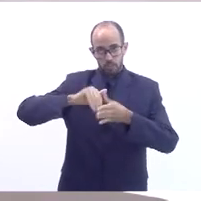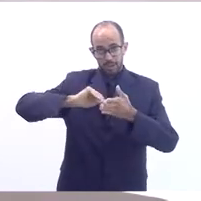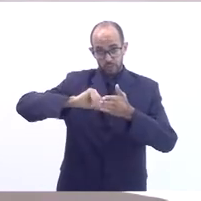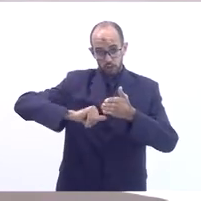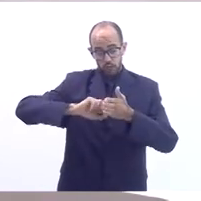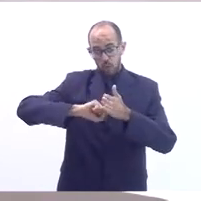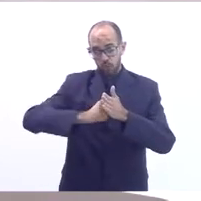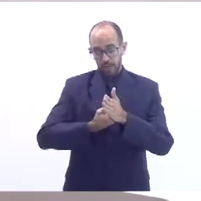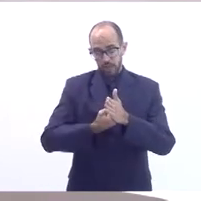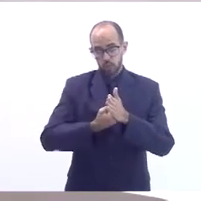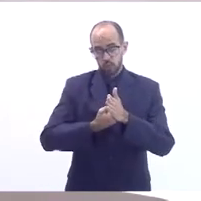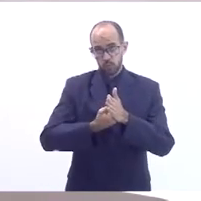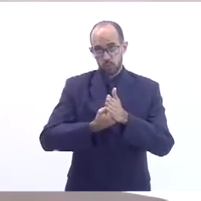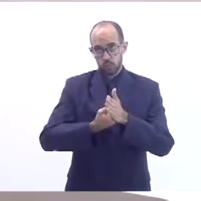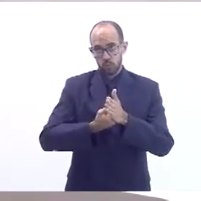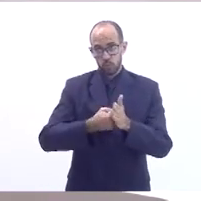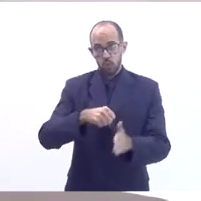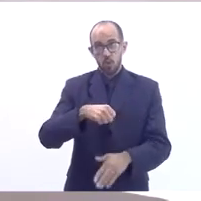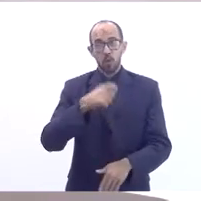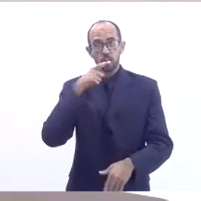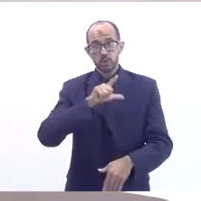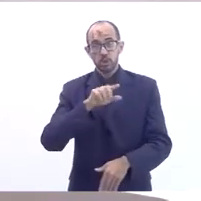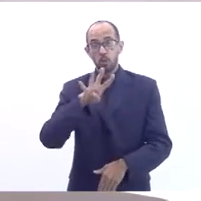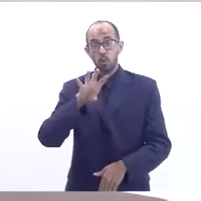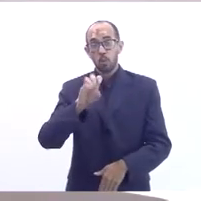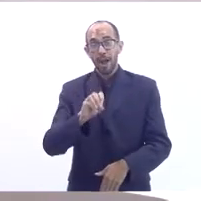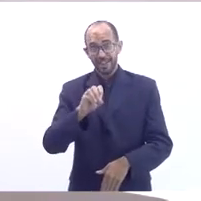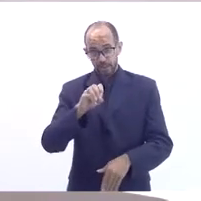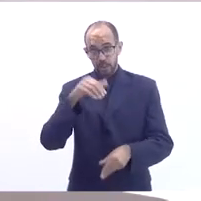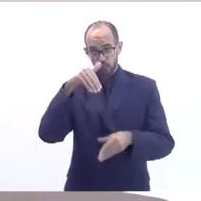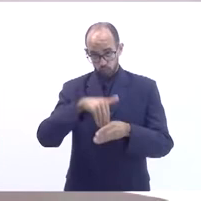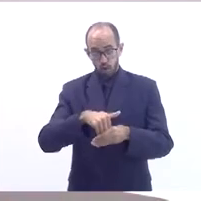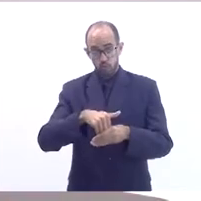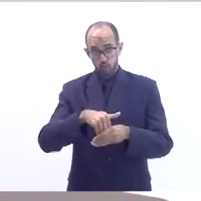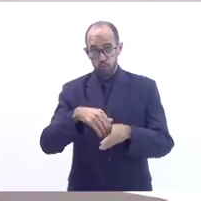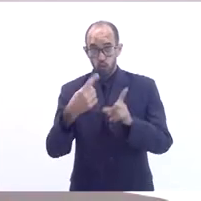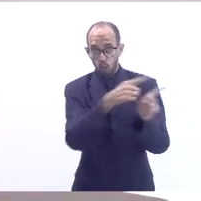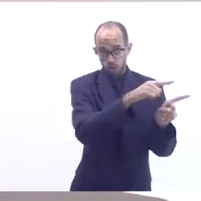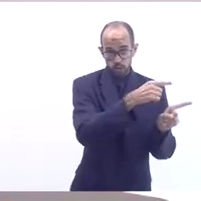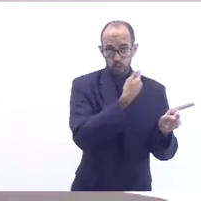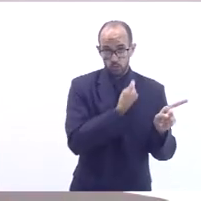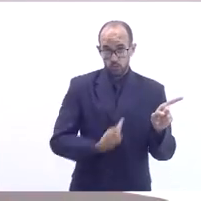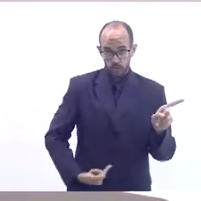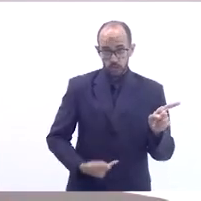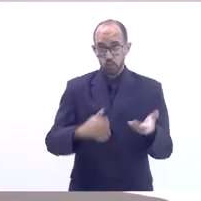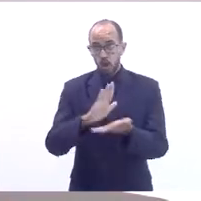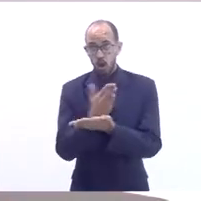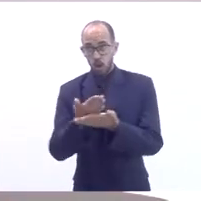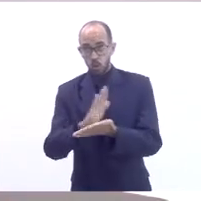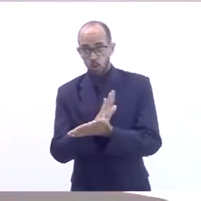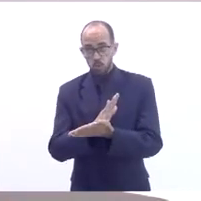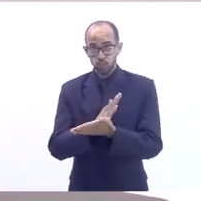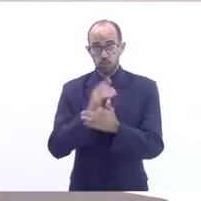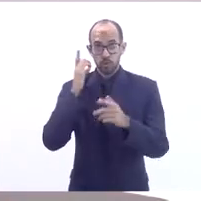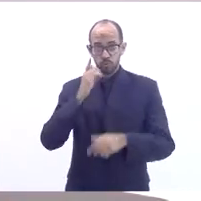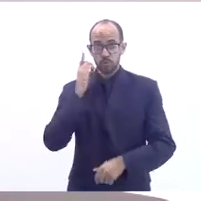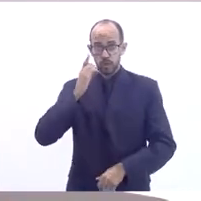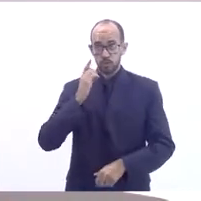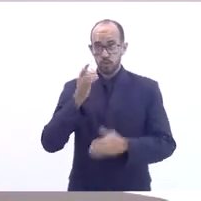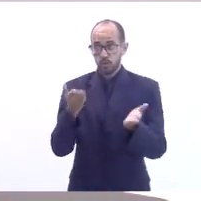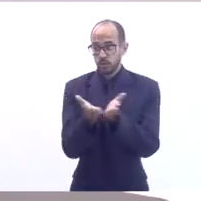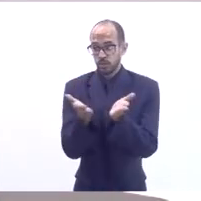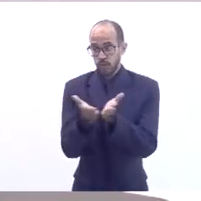roubar o veto com 40 votos contra o veto do governador alguns deputados evangélicos e